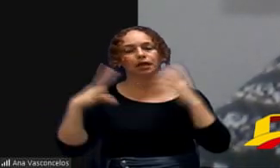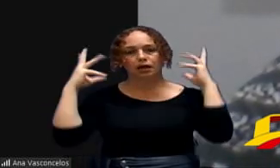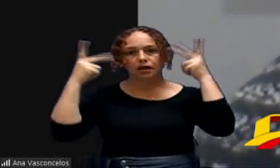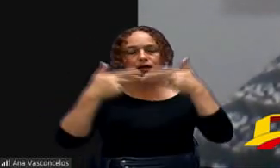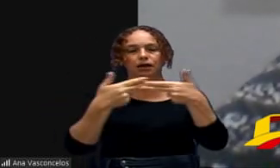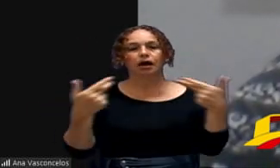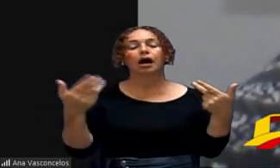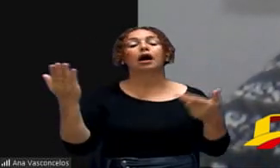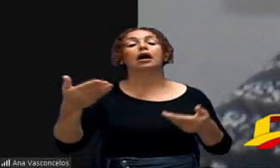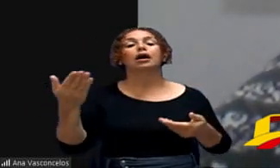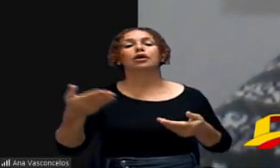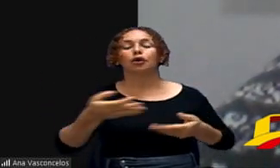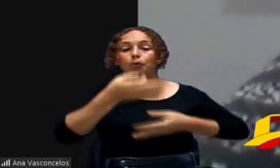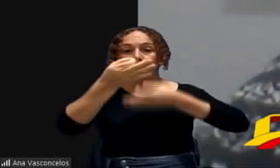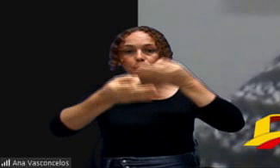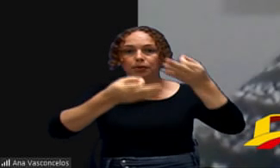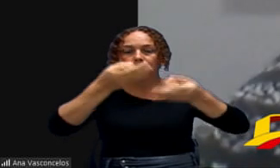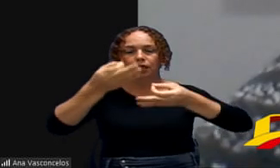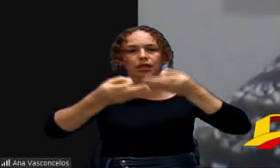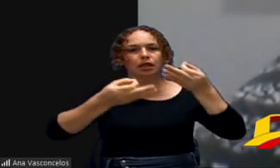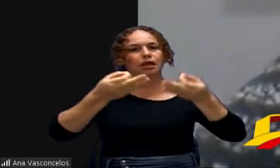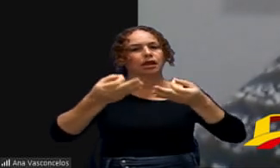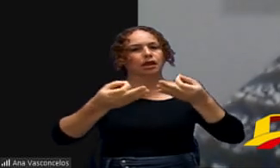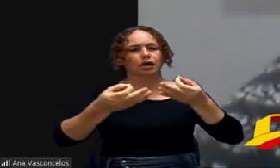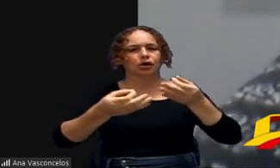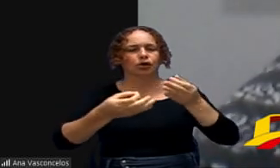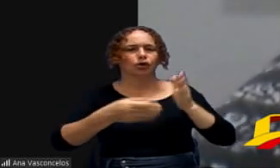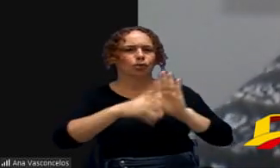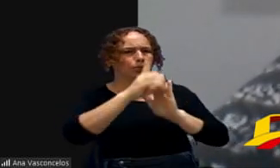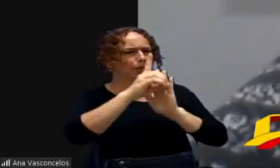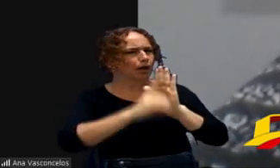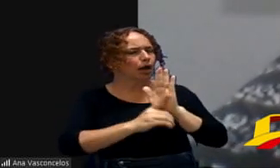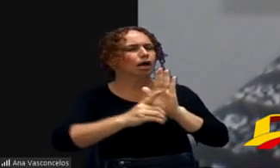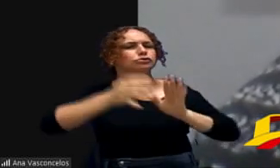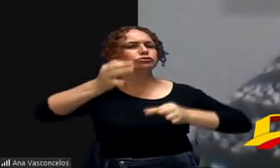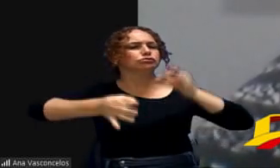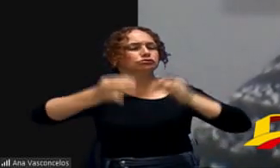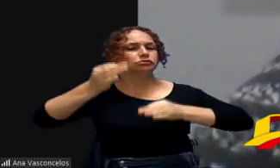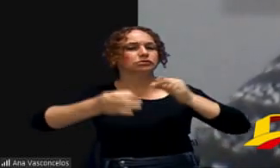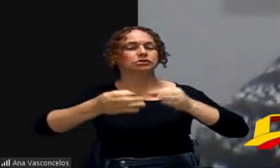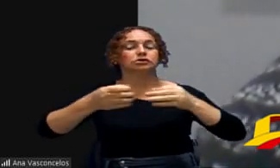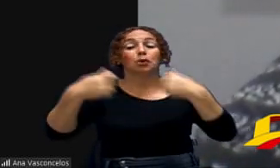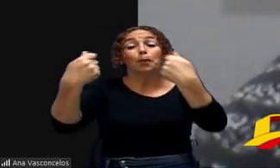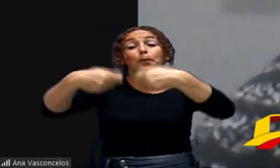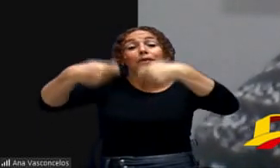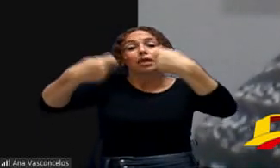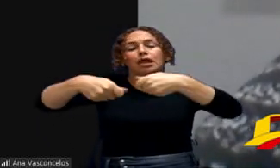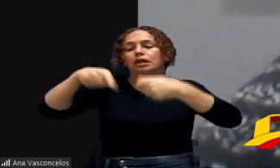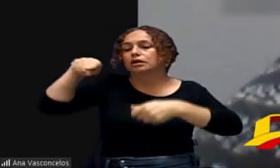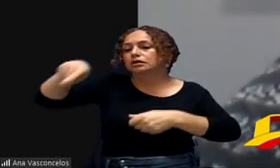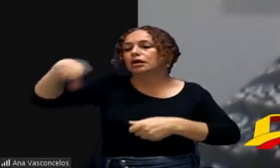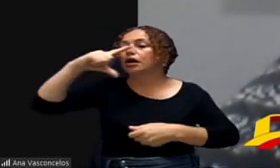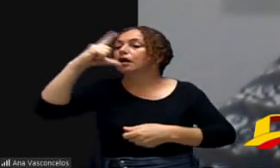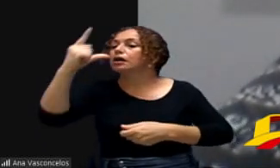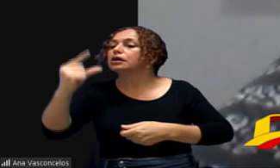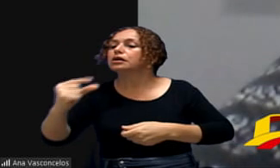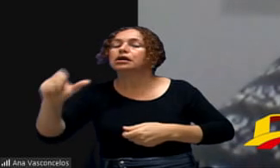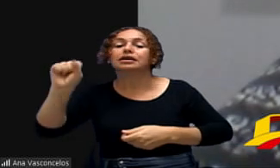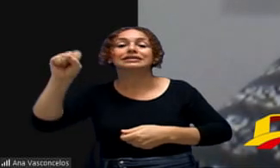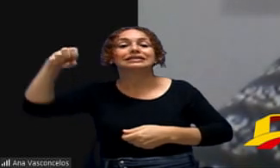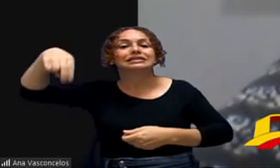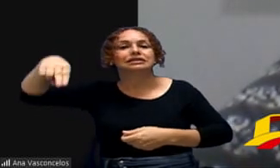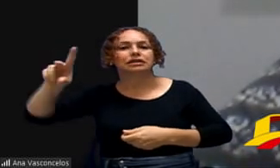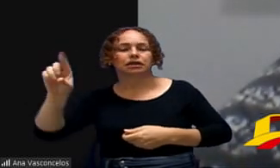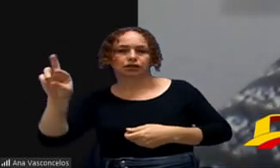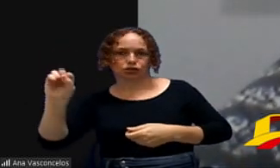argumentos jurídicos sobre a necessidade e a Sandro ser encaminhado para o Santuário dos